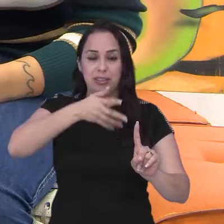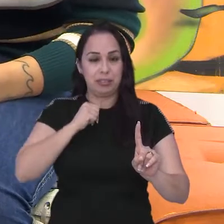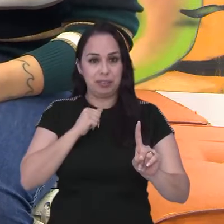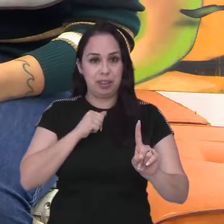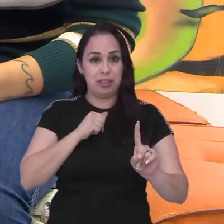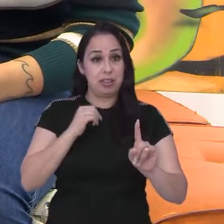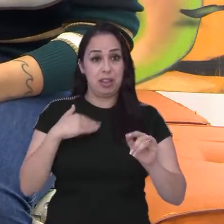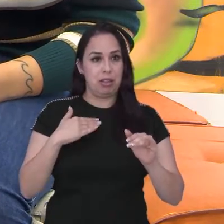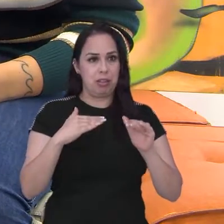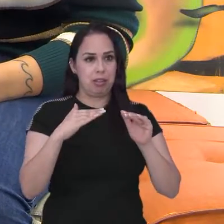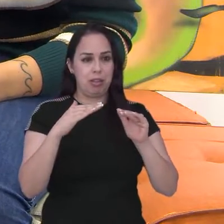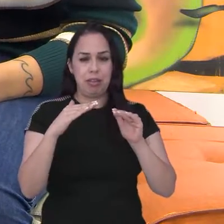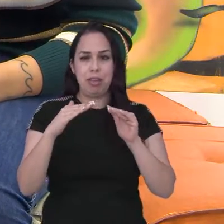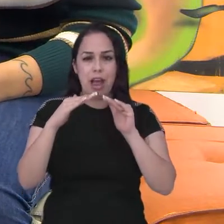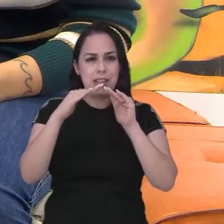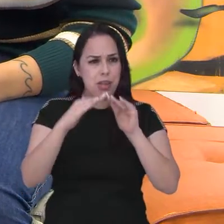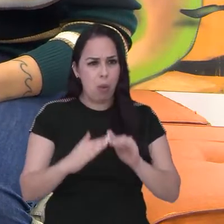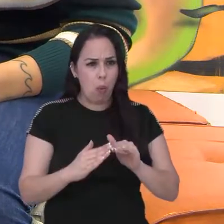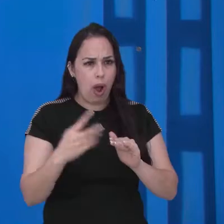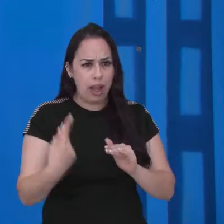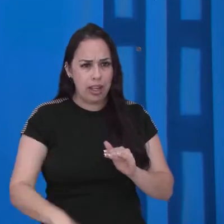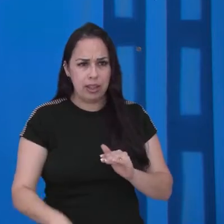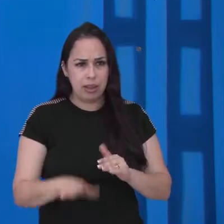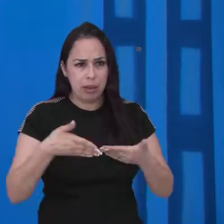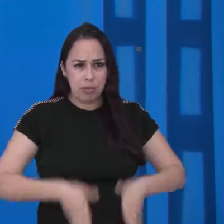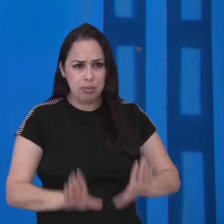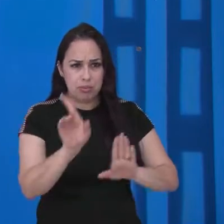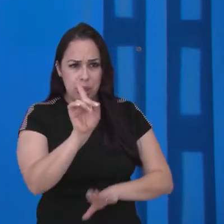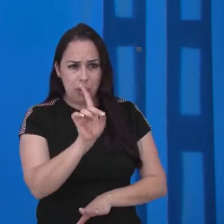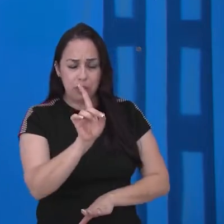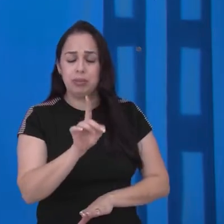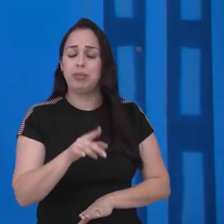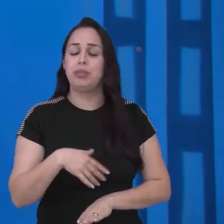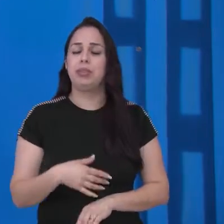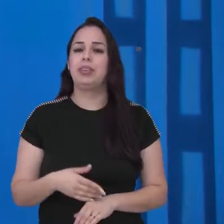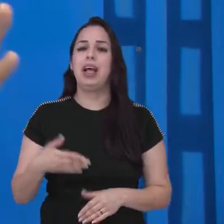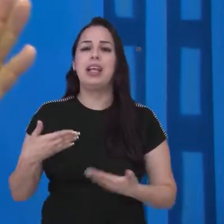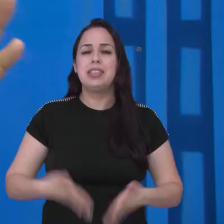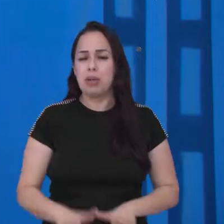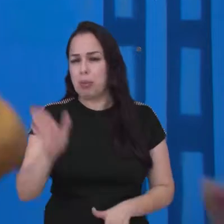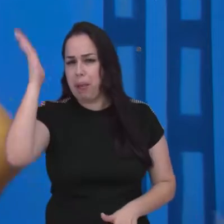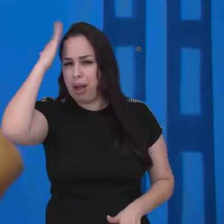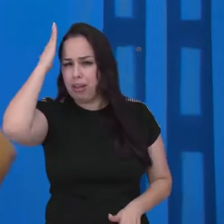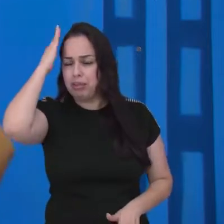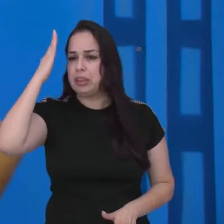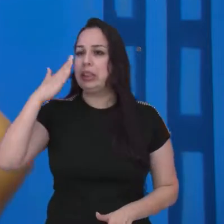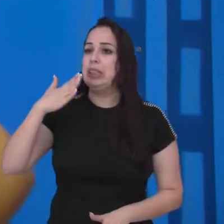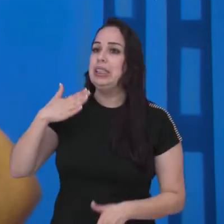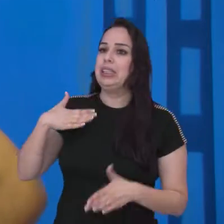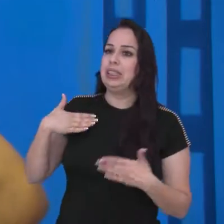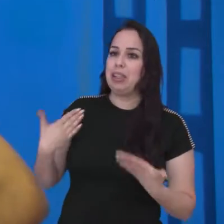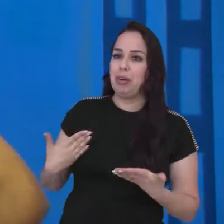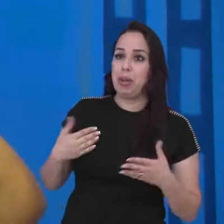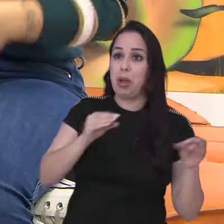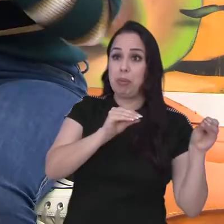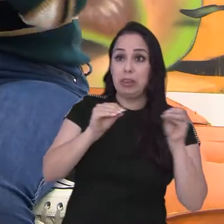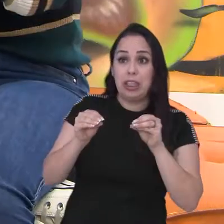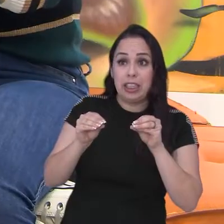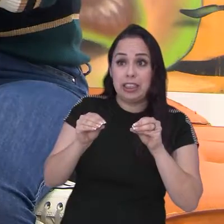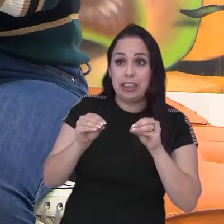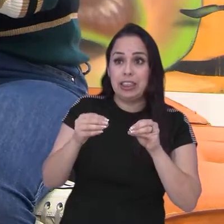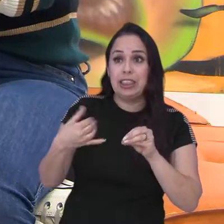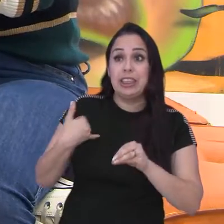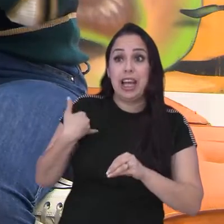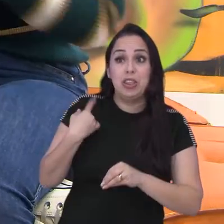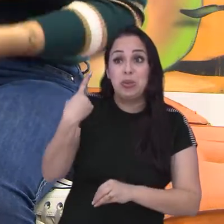não é daqui, né? Você é lá do Paraná? Então, eu nem me considero do Paraná, na verdade. Bem muito novinho, né? É, porque eu vim